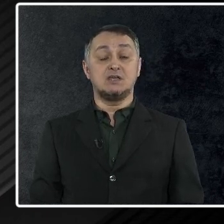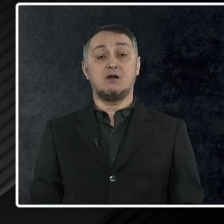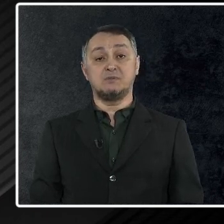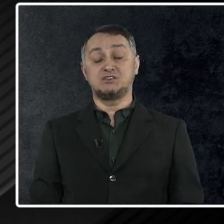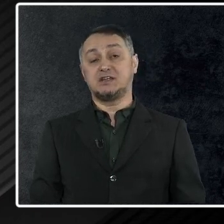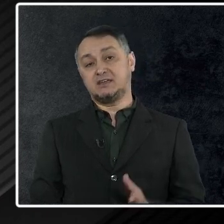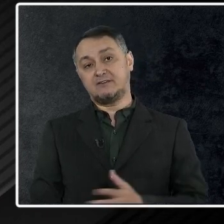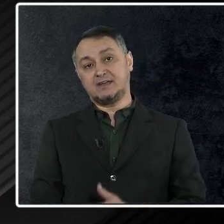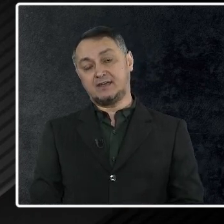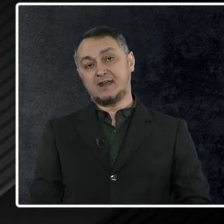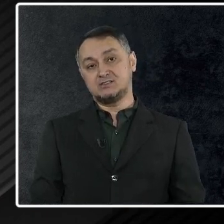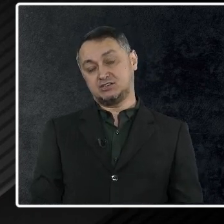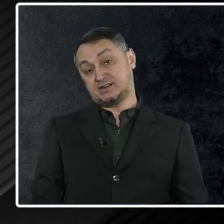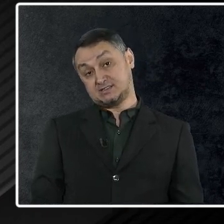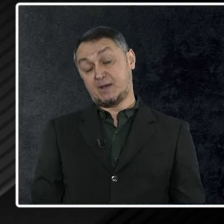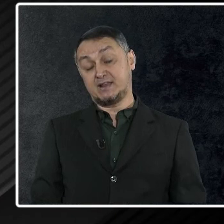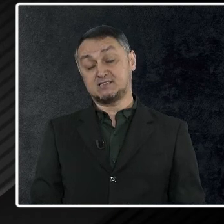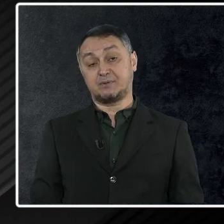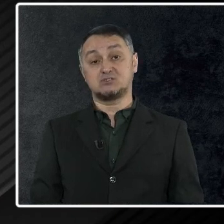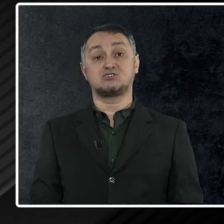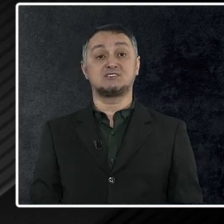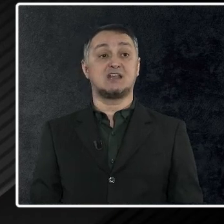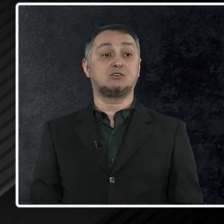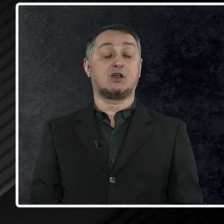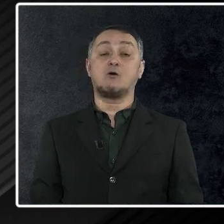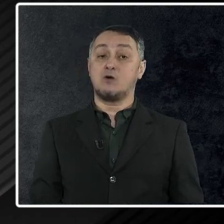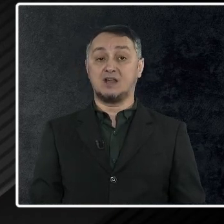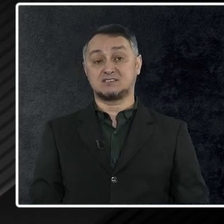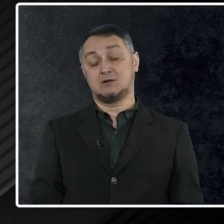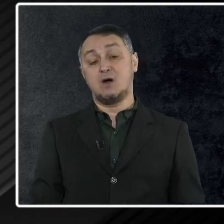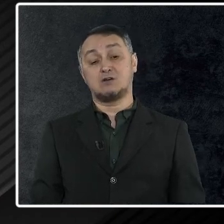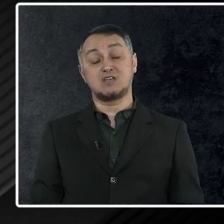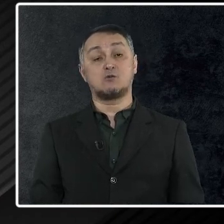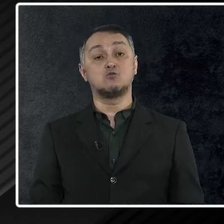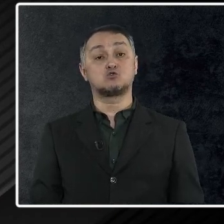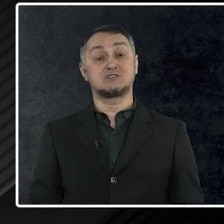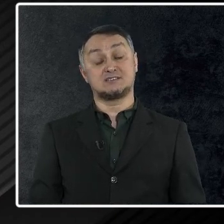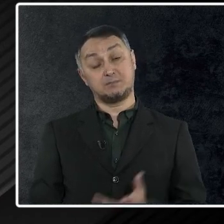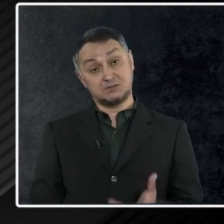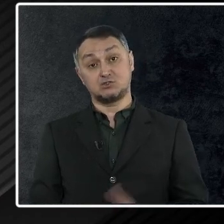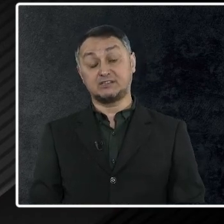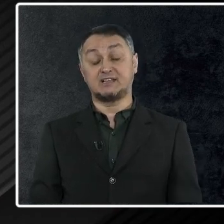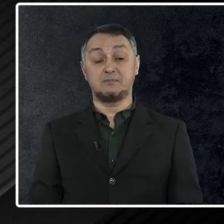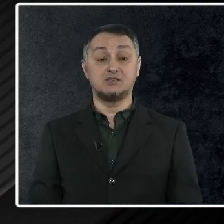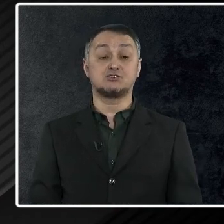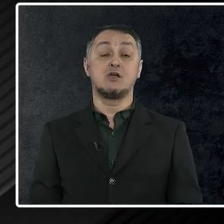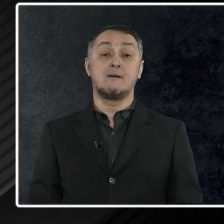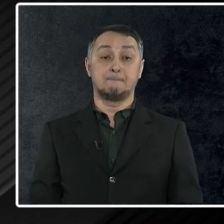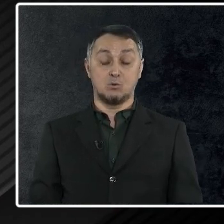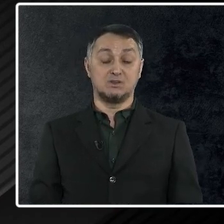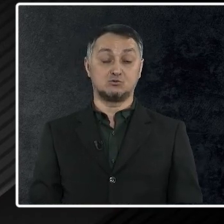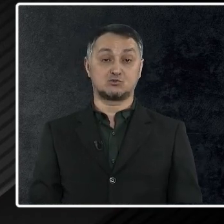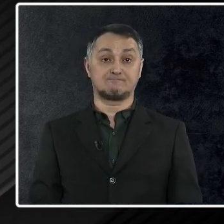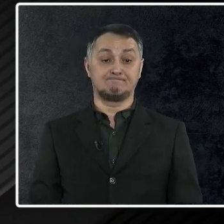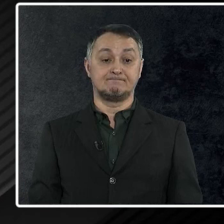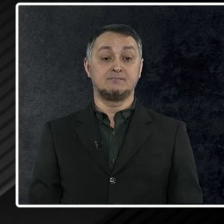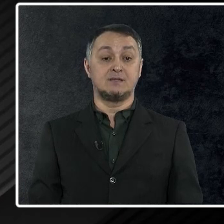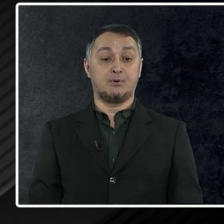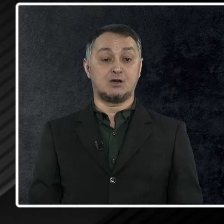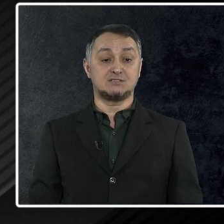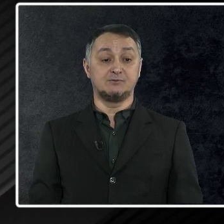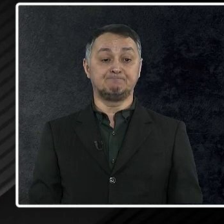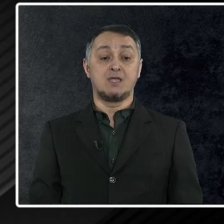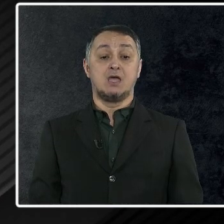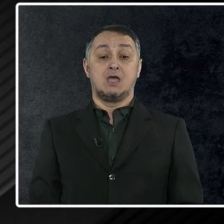partidários, e é uma medida aí que vai garantir transparência para a Justiça Eleitoral com relação aos recursos recebidos, notadamente públicos.